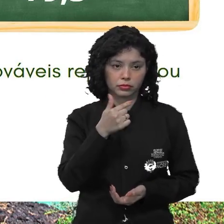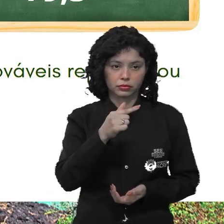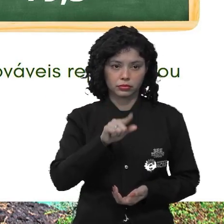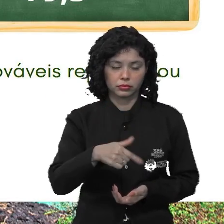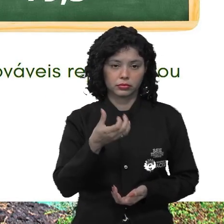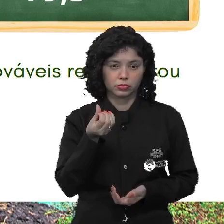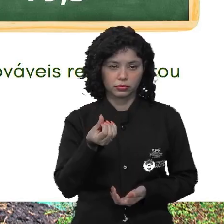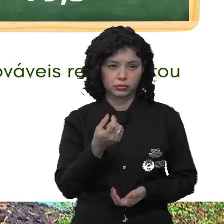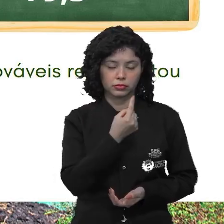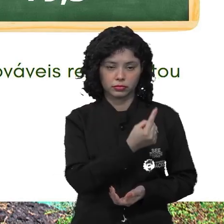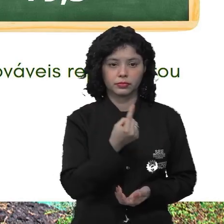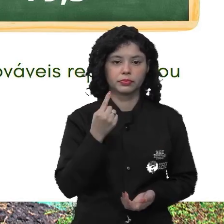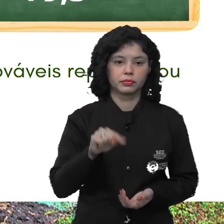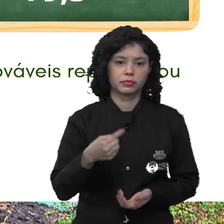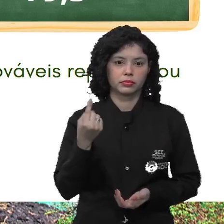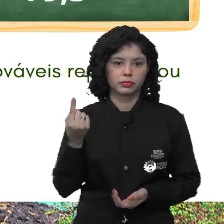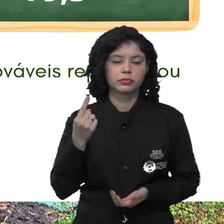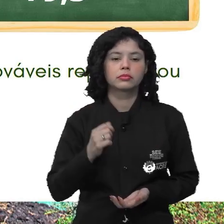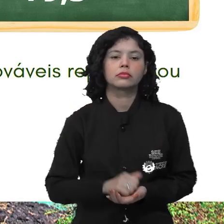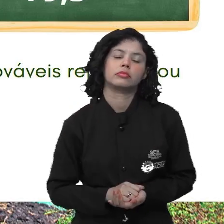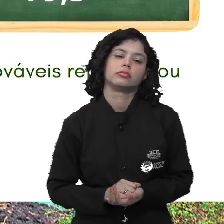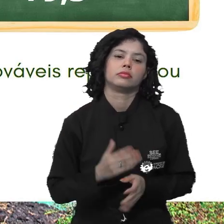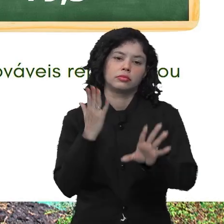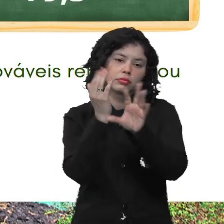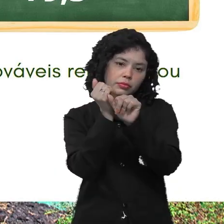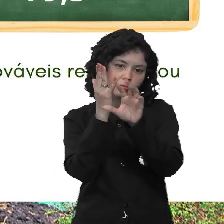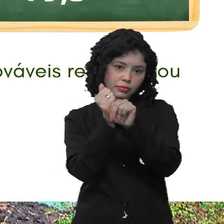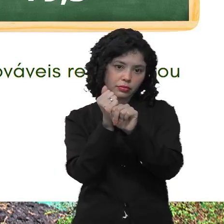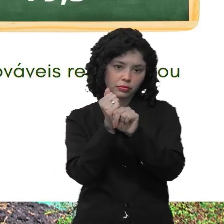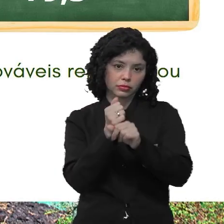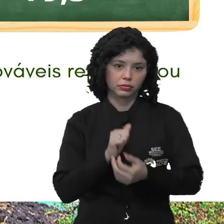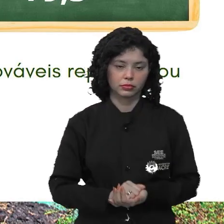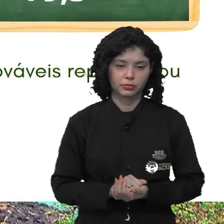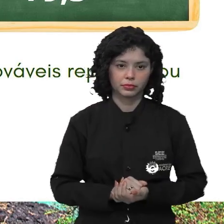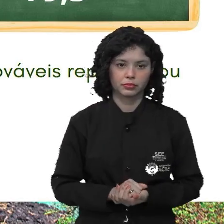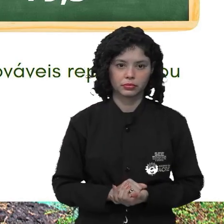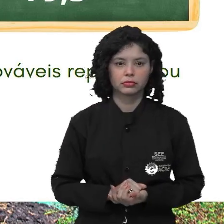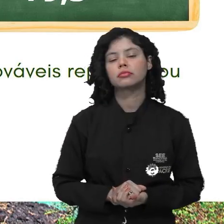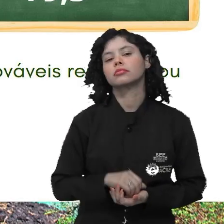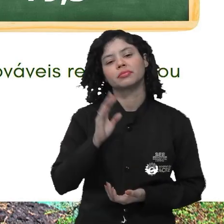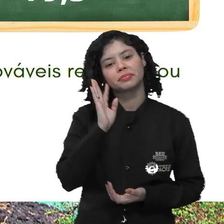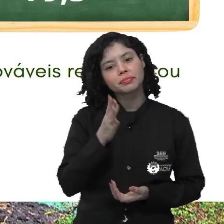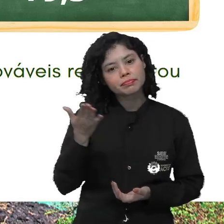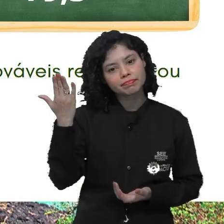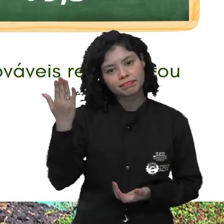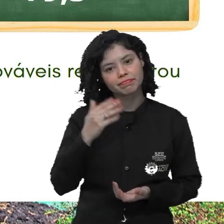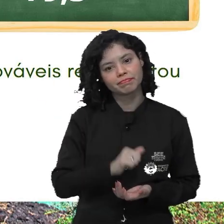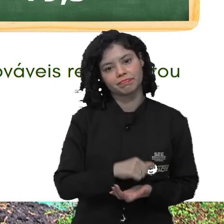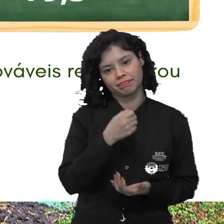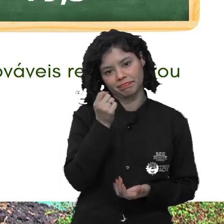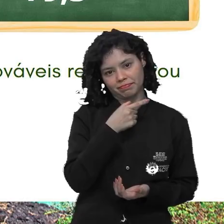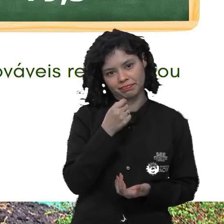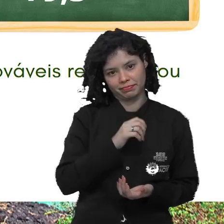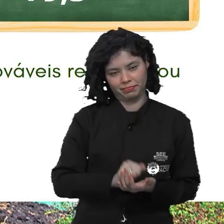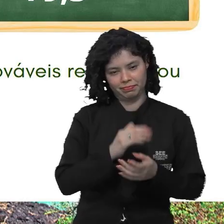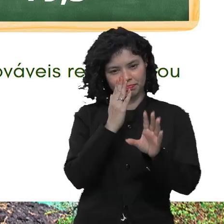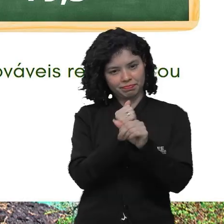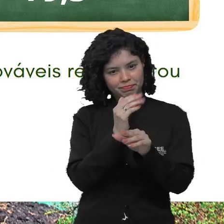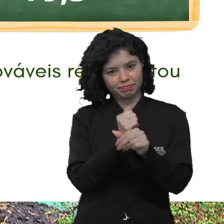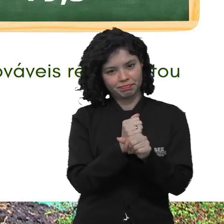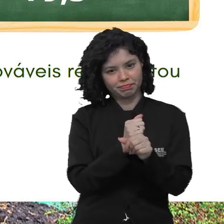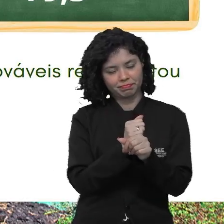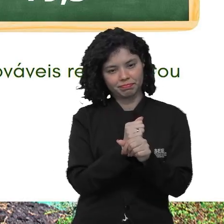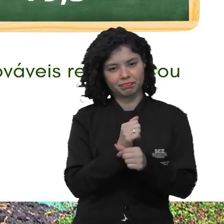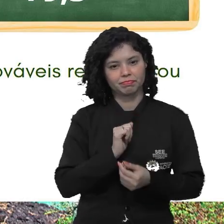é renovável e a eólica também. A gente vai somar, olha aí a pegadinha da questão, né, gente? Então, a gente vai somar